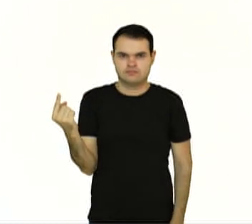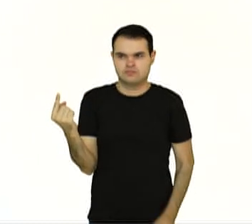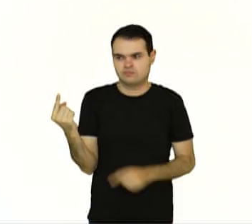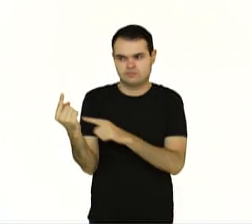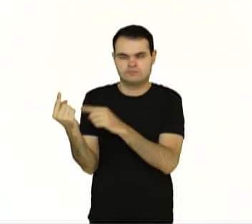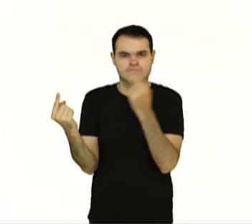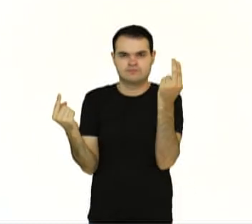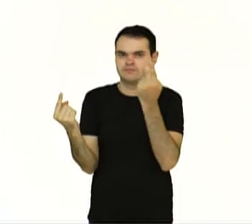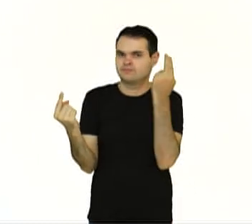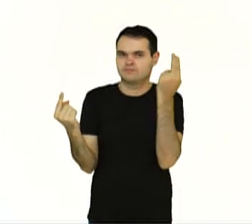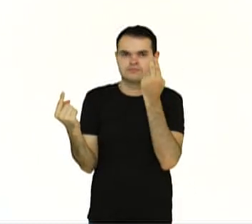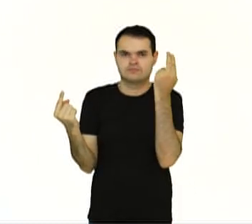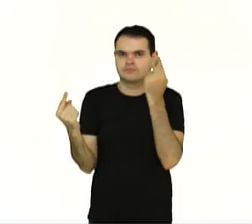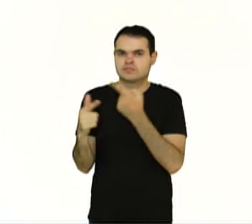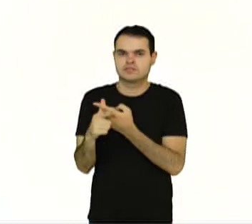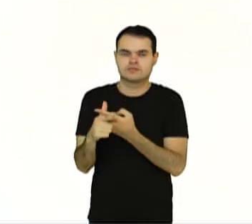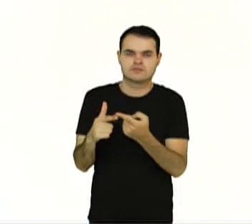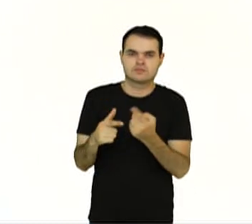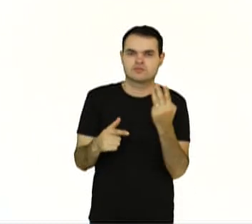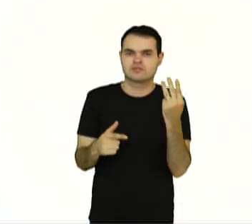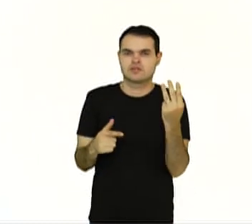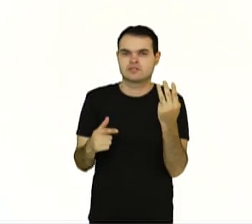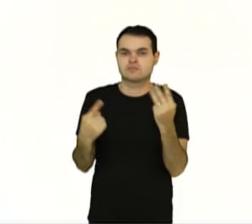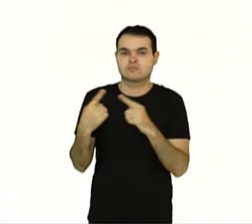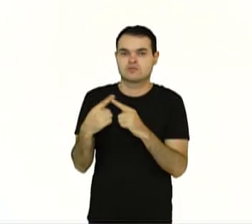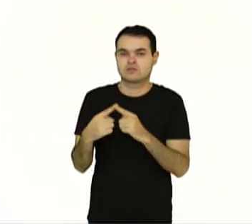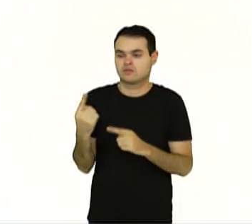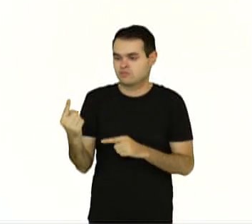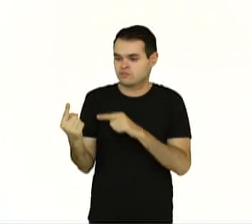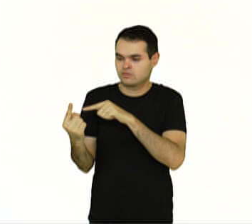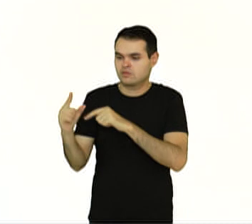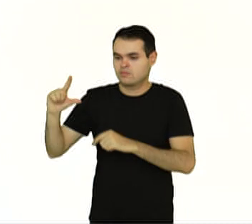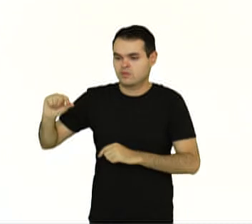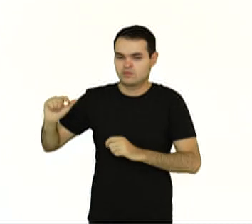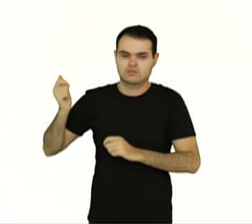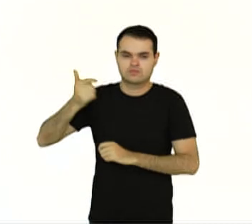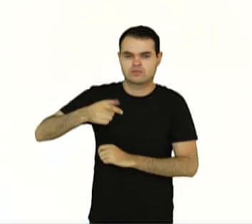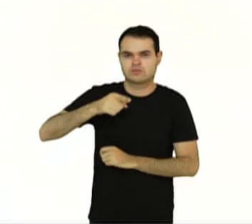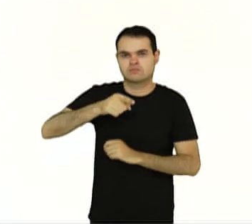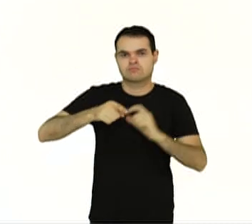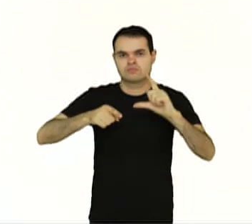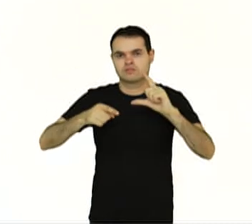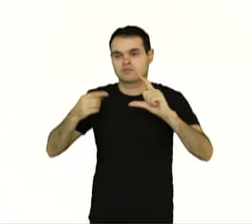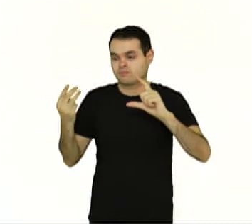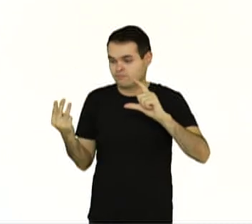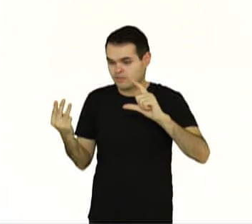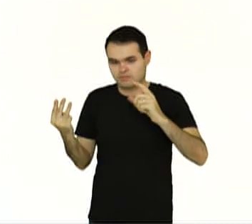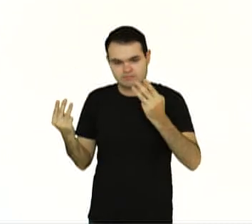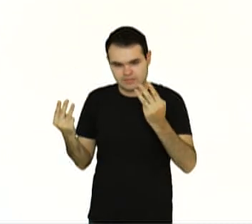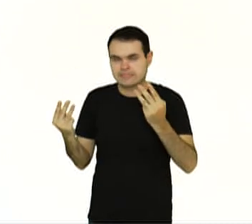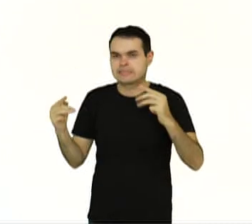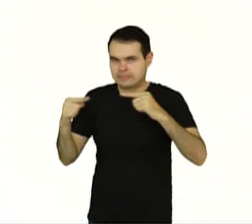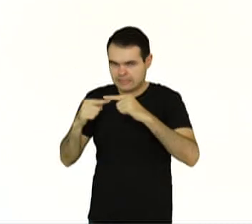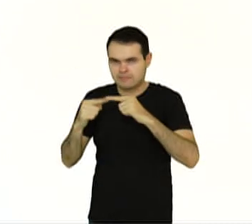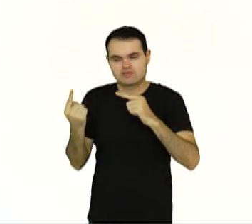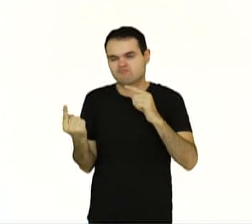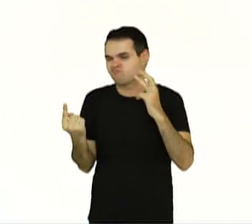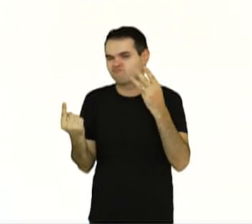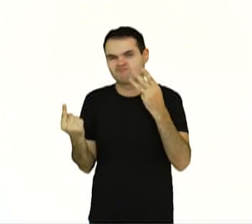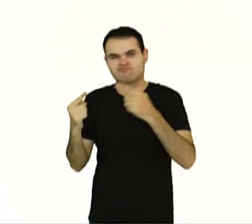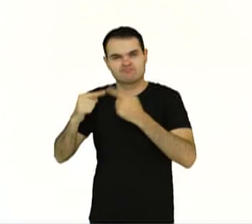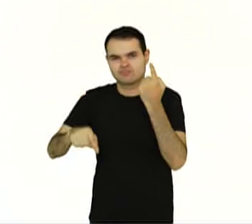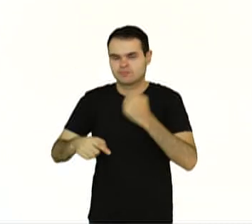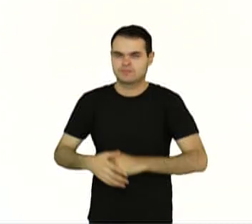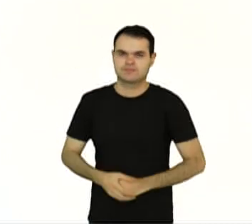número suficiente para dividir por 3, porque esse número aqui teria que ser igual ou maior que 3. Então,